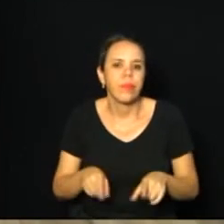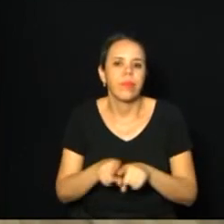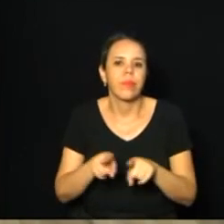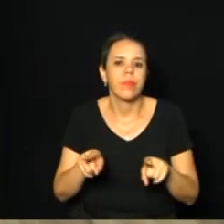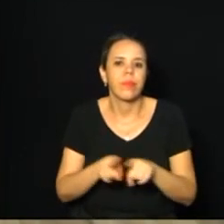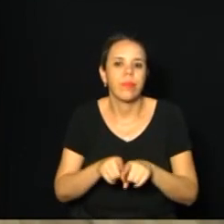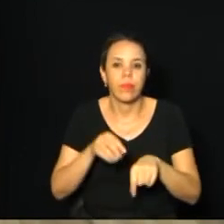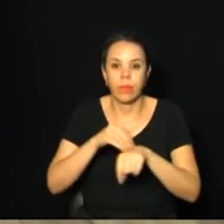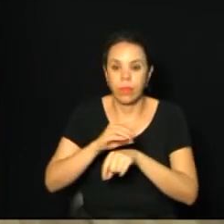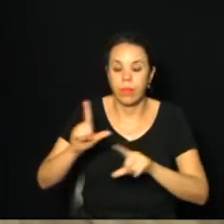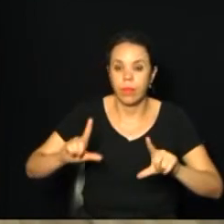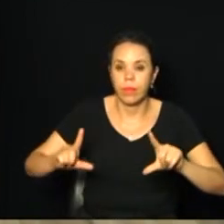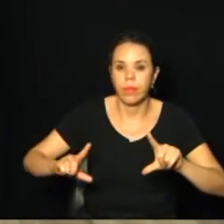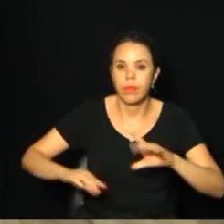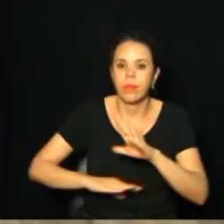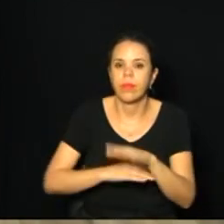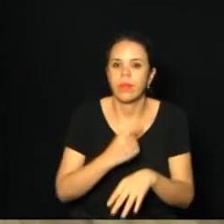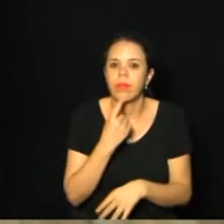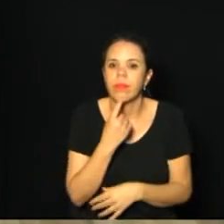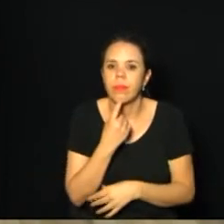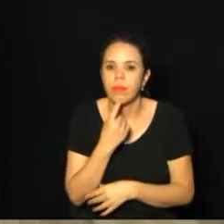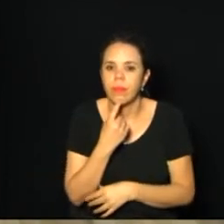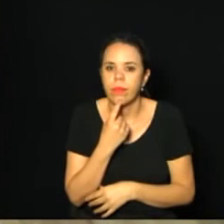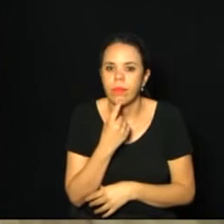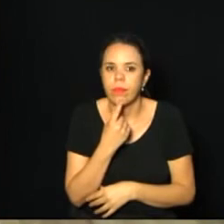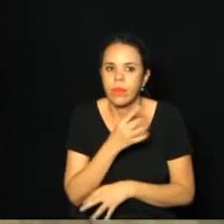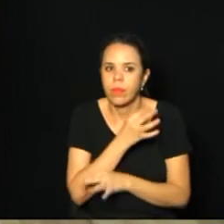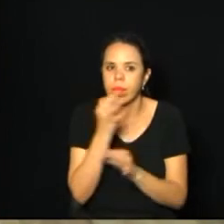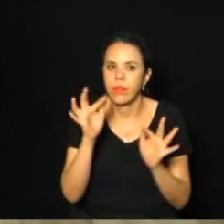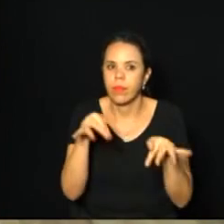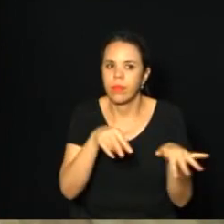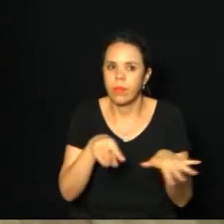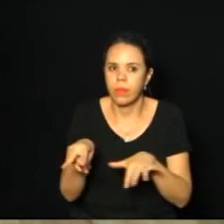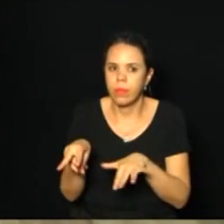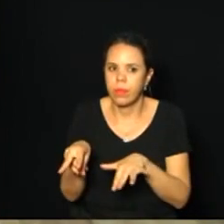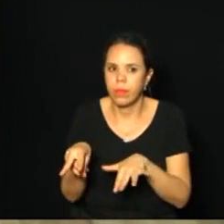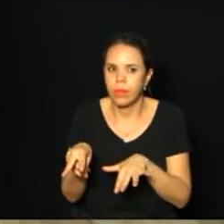com transmissão aqui na TV Câmara Campinas. Ótimo fim de